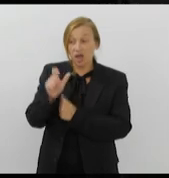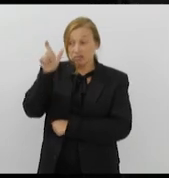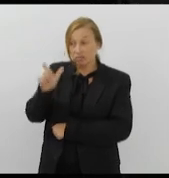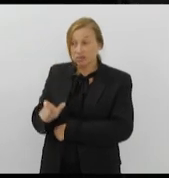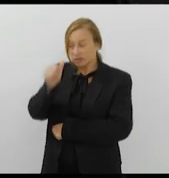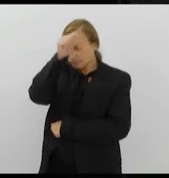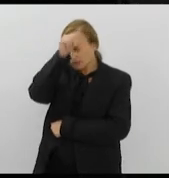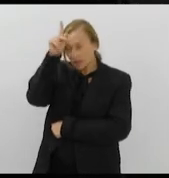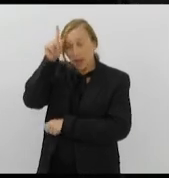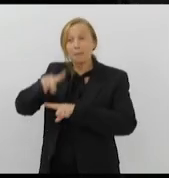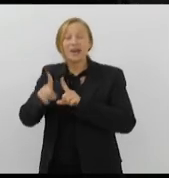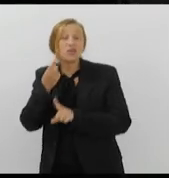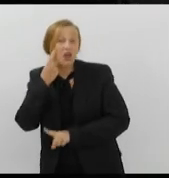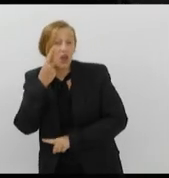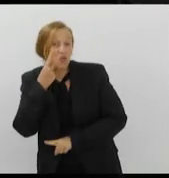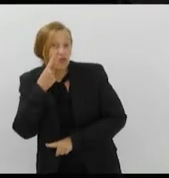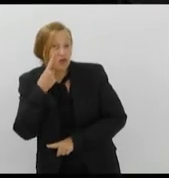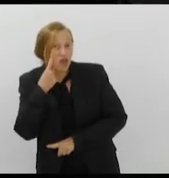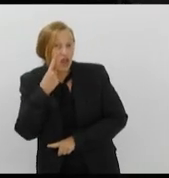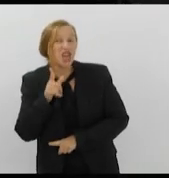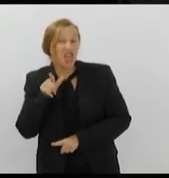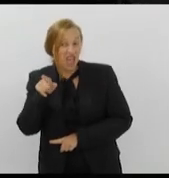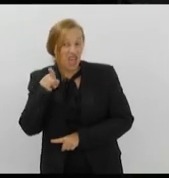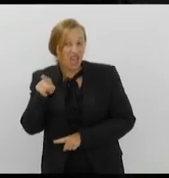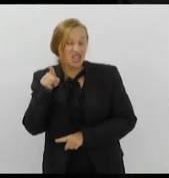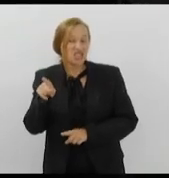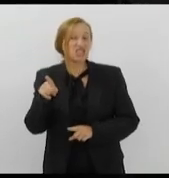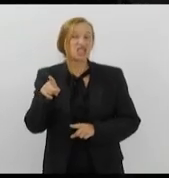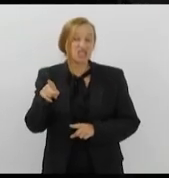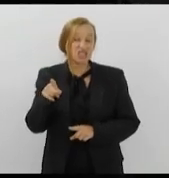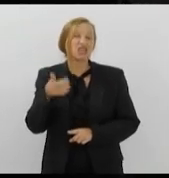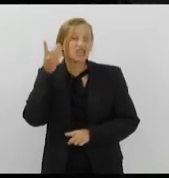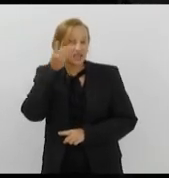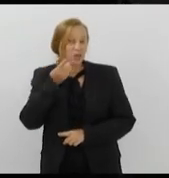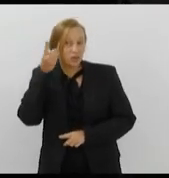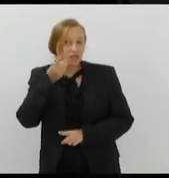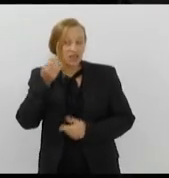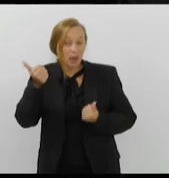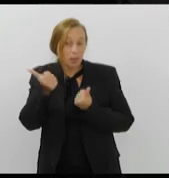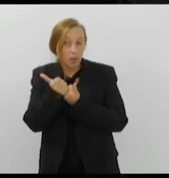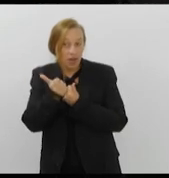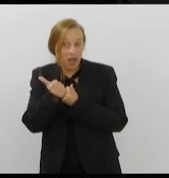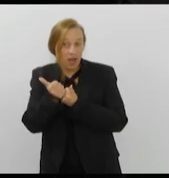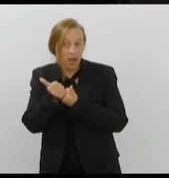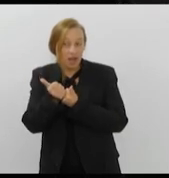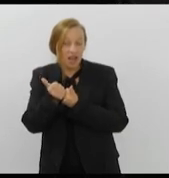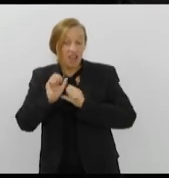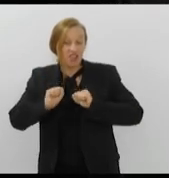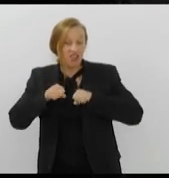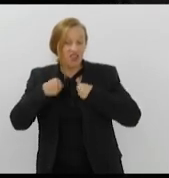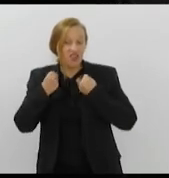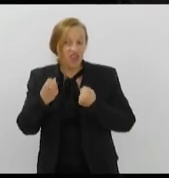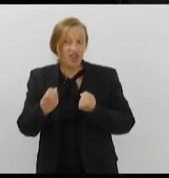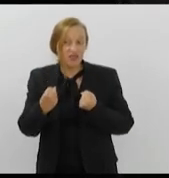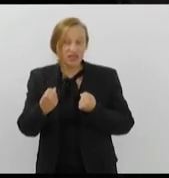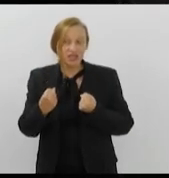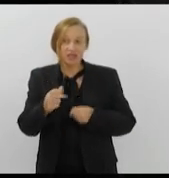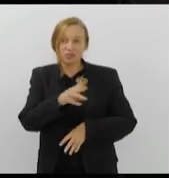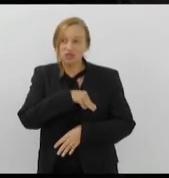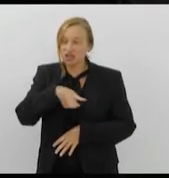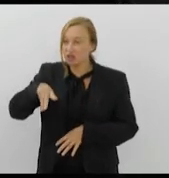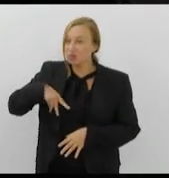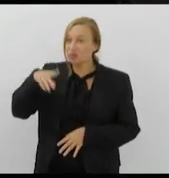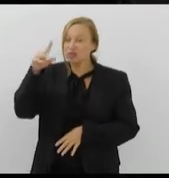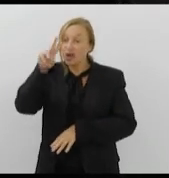também esses mesmos parlamentares, essas pessoas que fizeram vídeo em apoio à sua vitimização, vim te defender do Ministério Público da União,